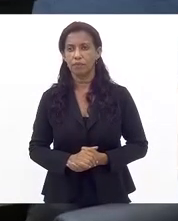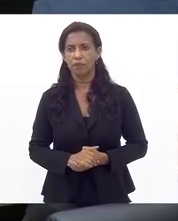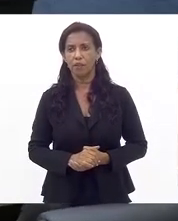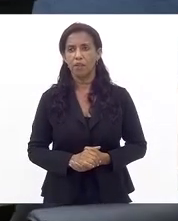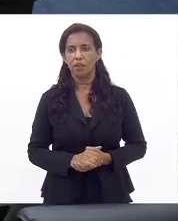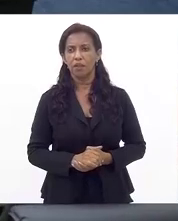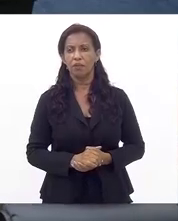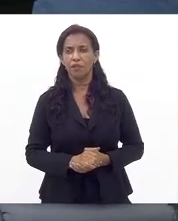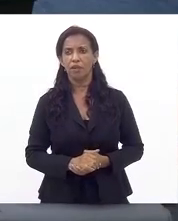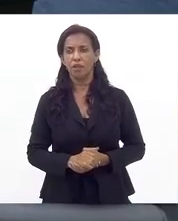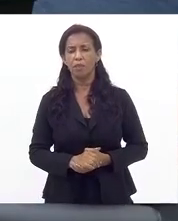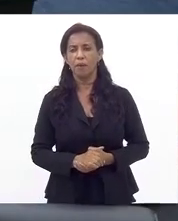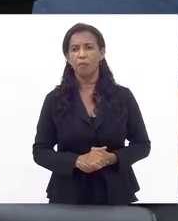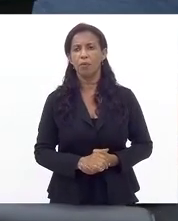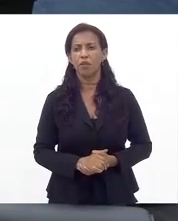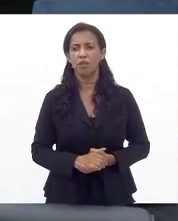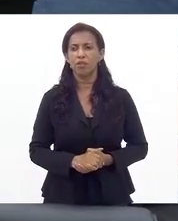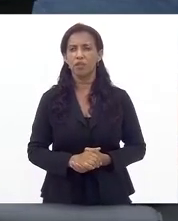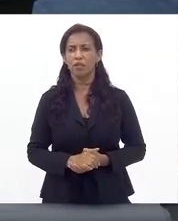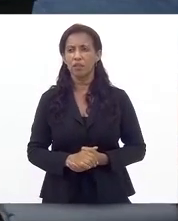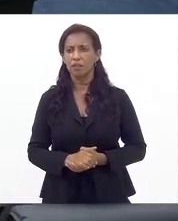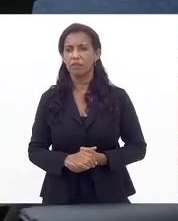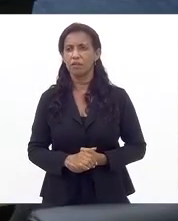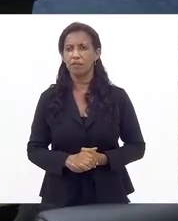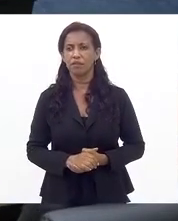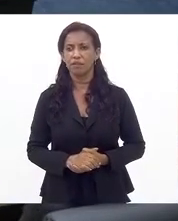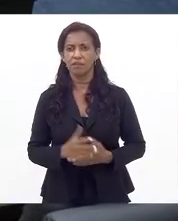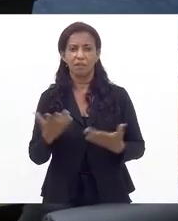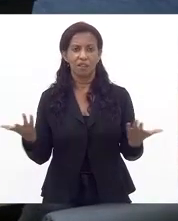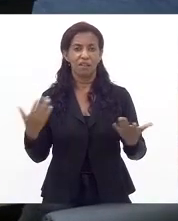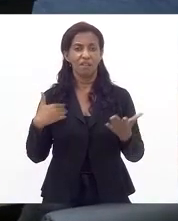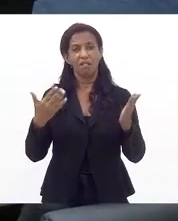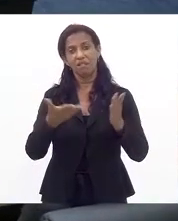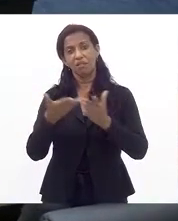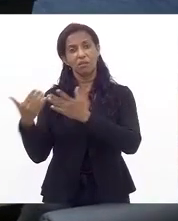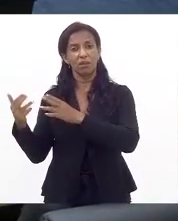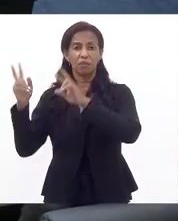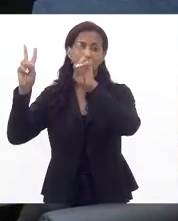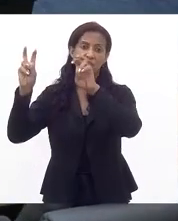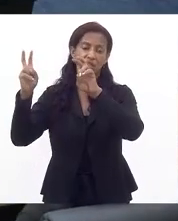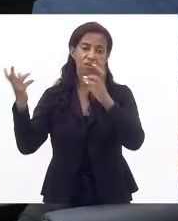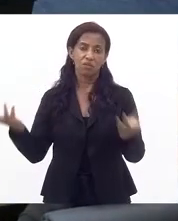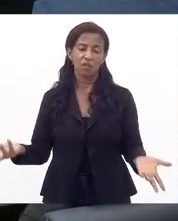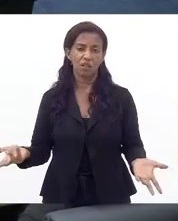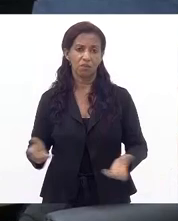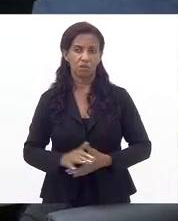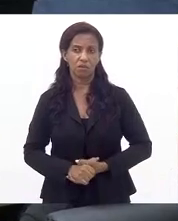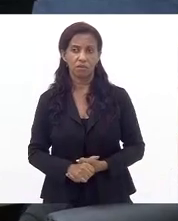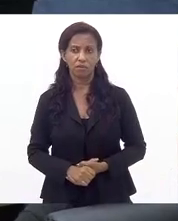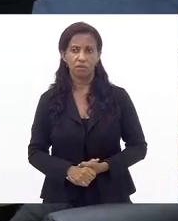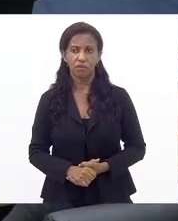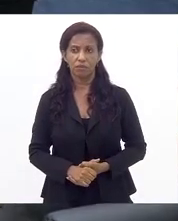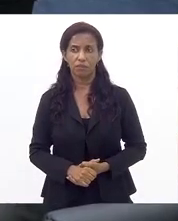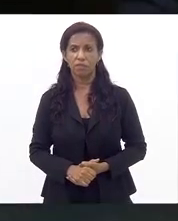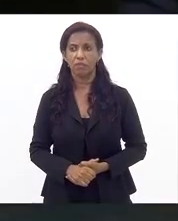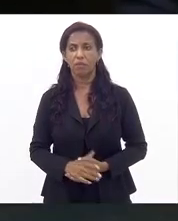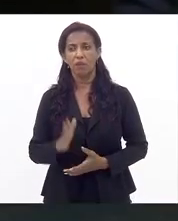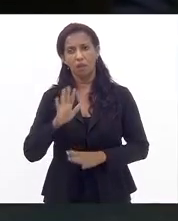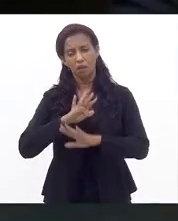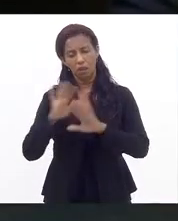Que tal então também vou pedir ele vai lá eu vou sair do tema agora eu vou não que eu não